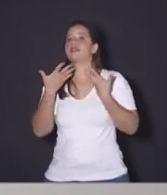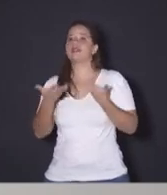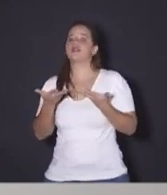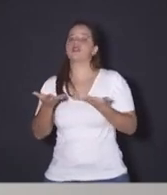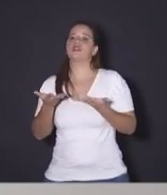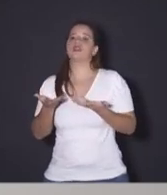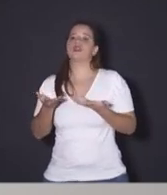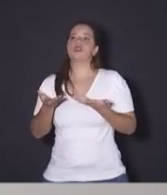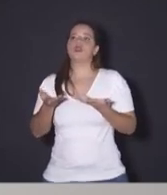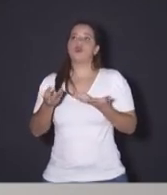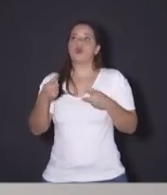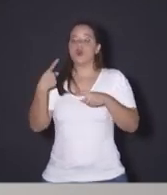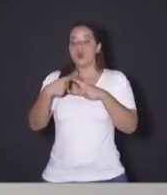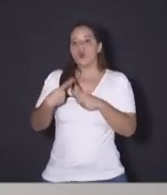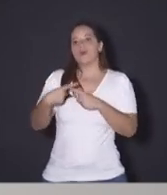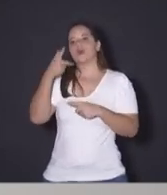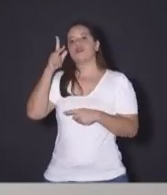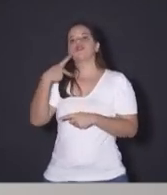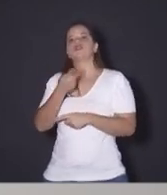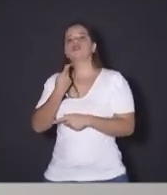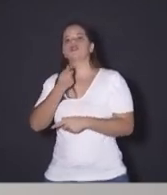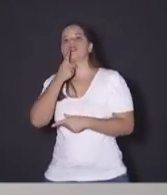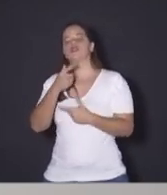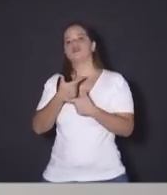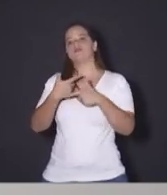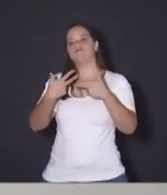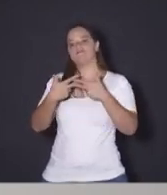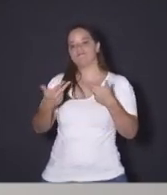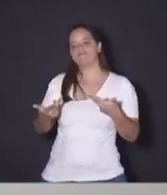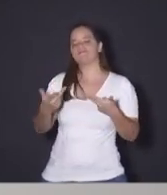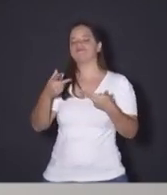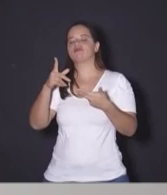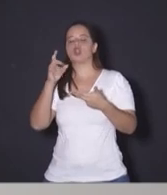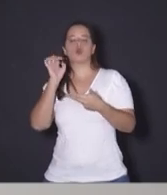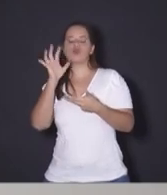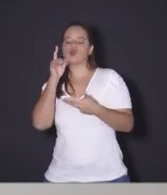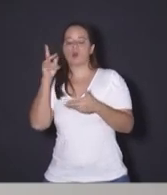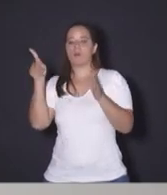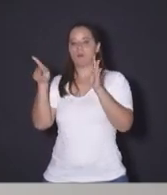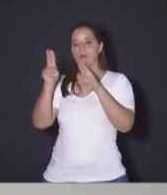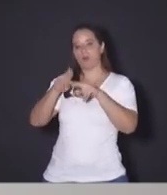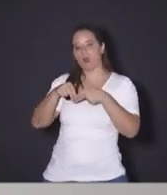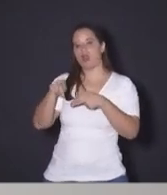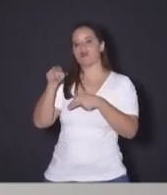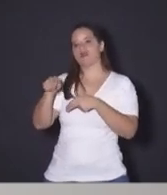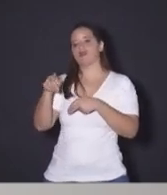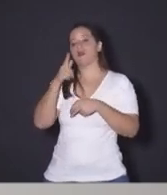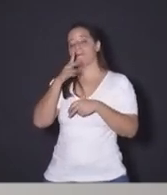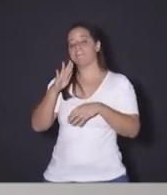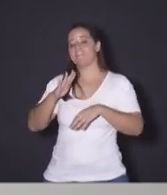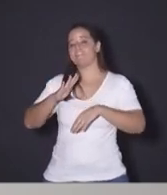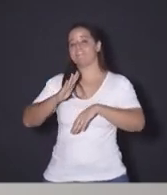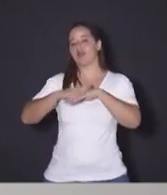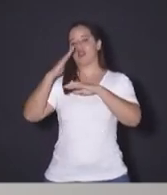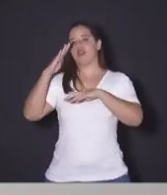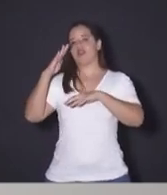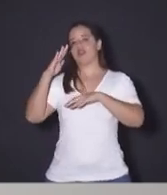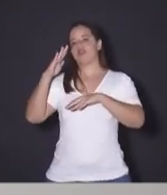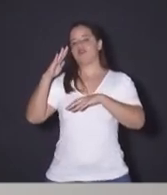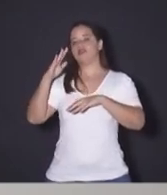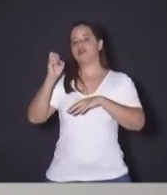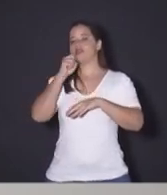por causa da política em grande medida é não só por causa dela mas em grande medida por causa dela é